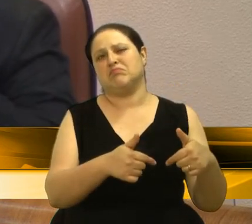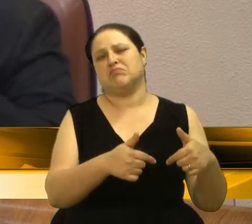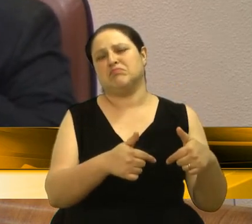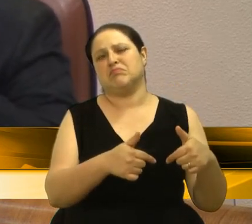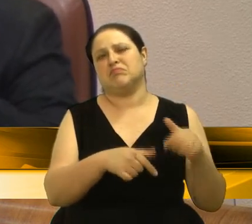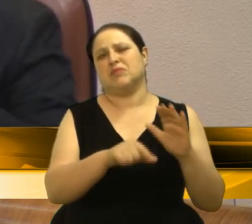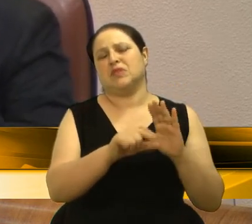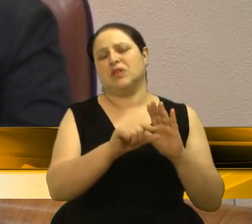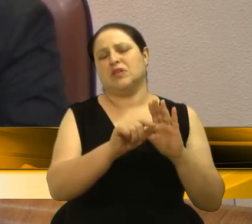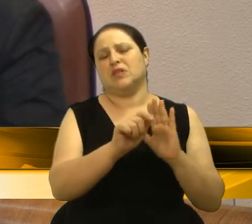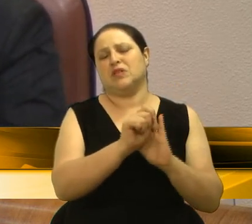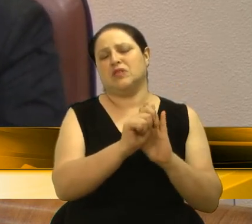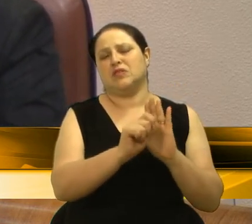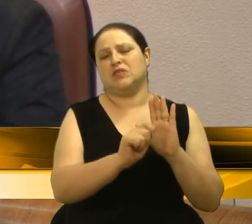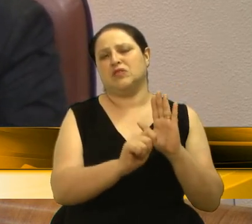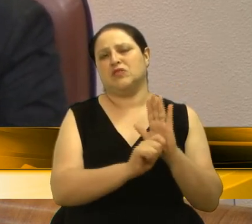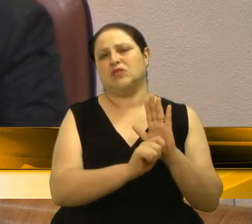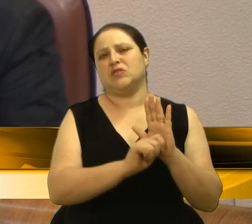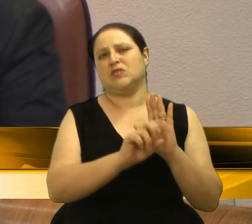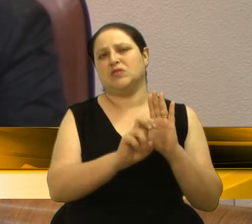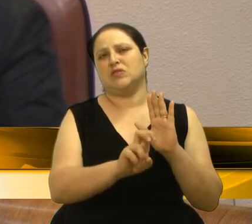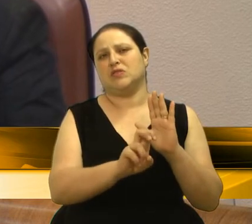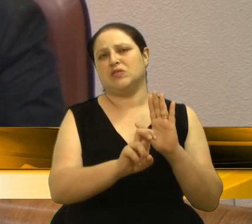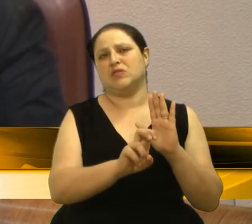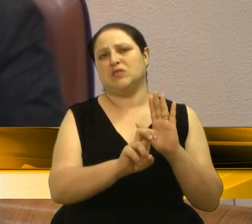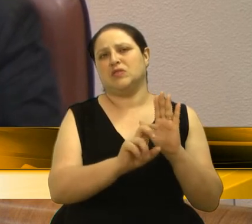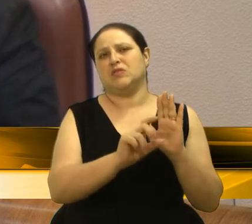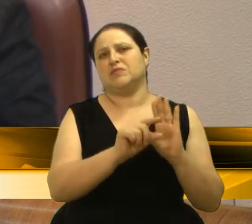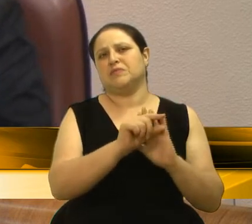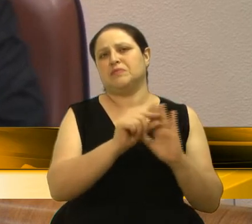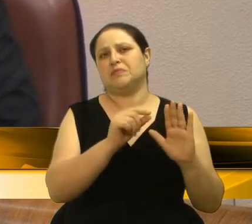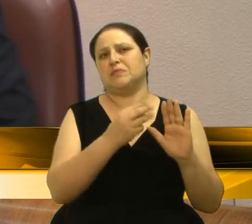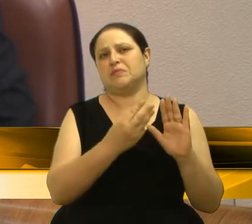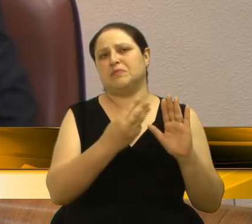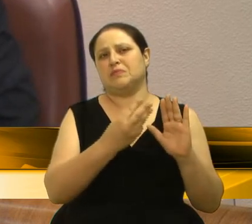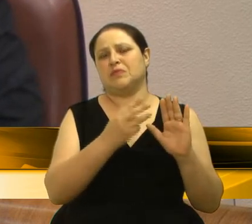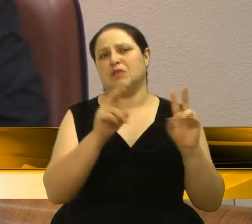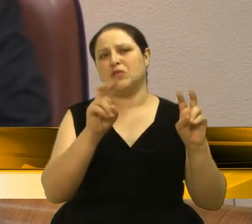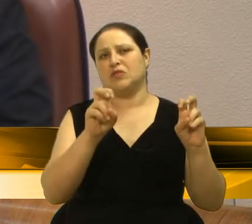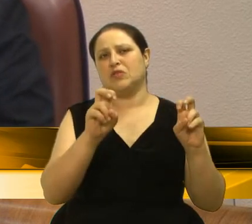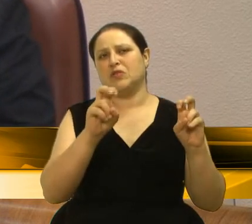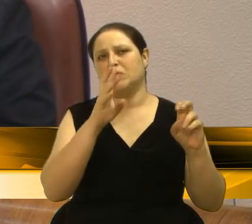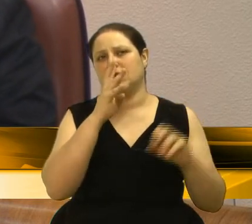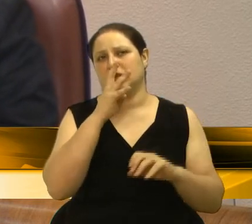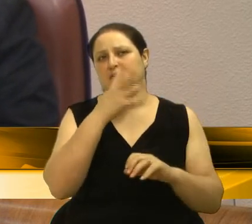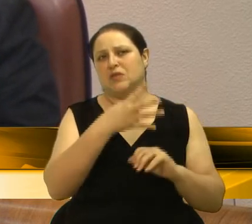inciso 3º, do Decreto-Lei nº 201/67, relativo à denúncia